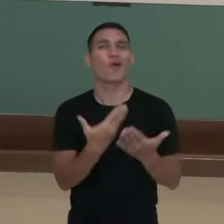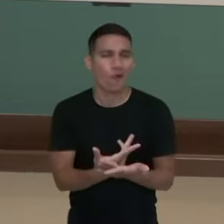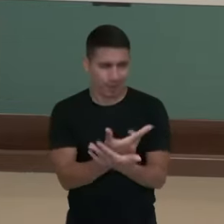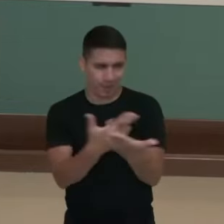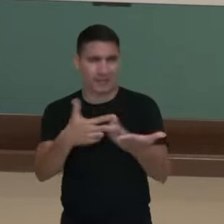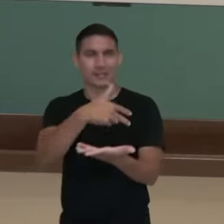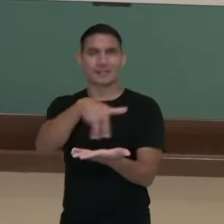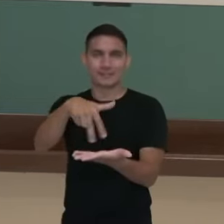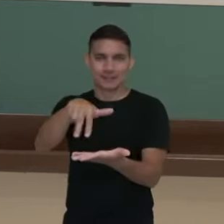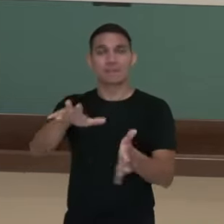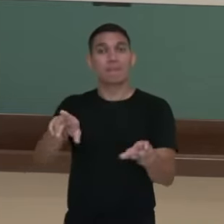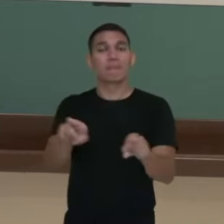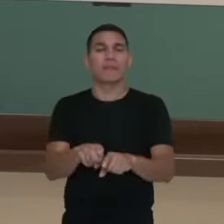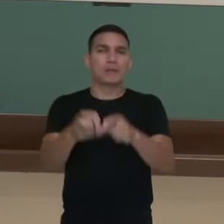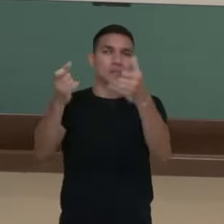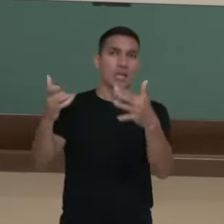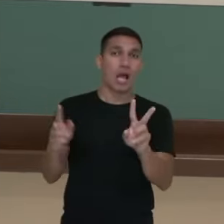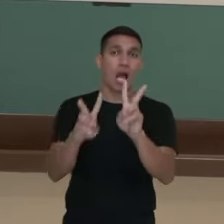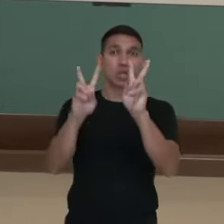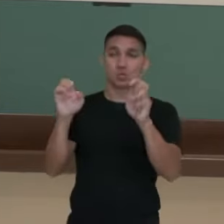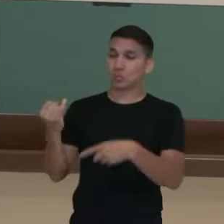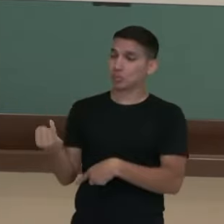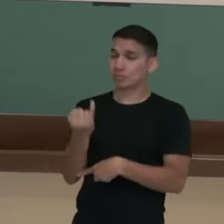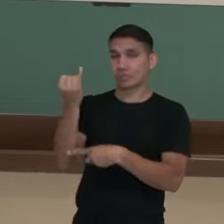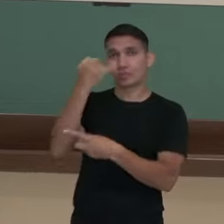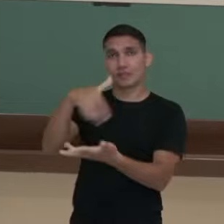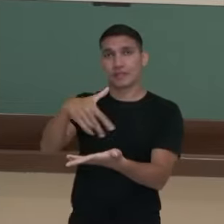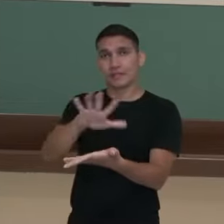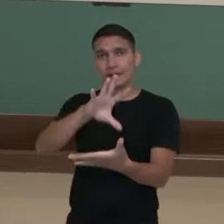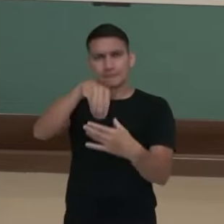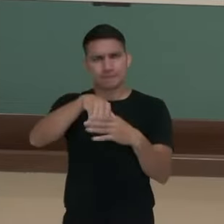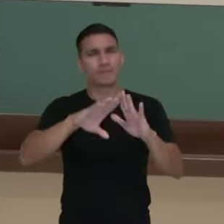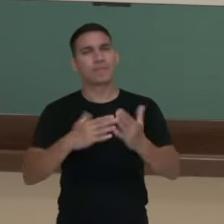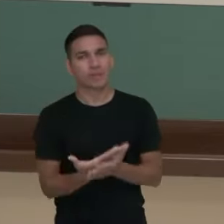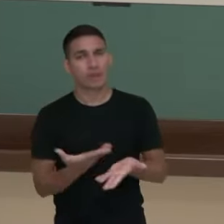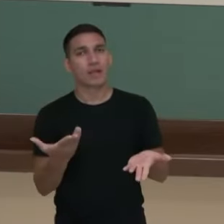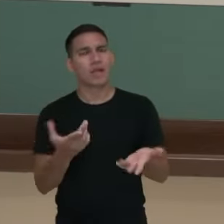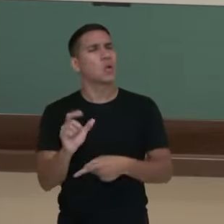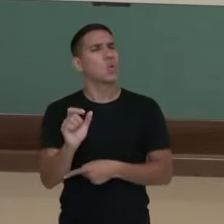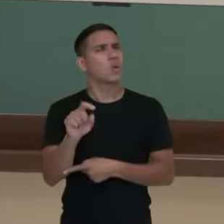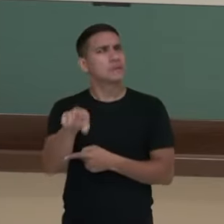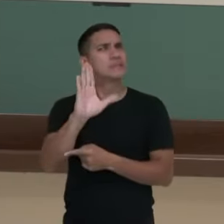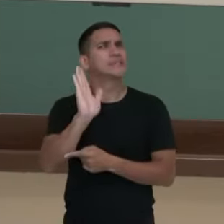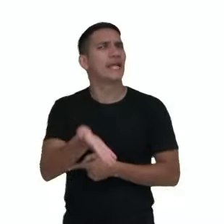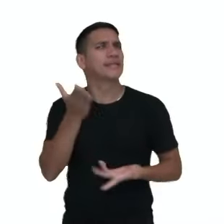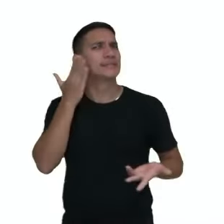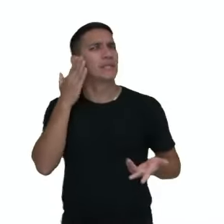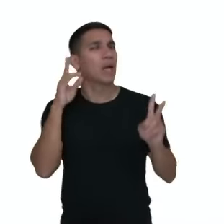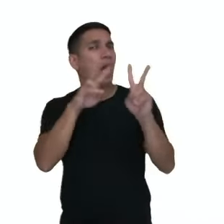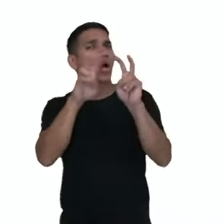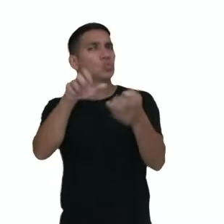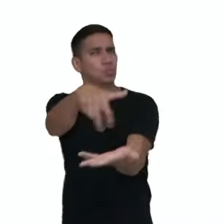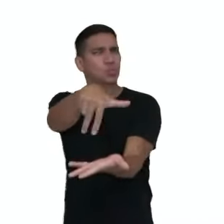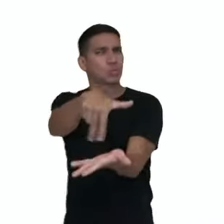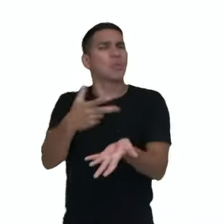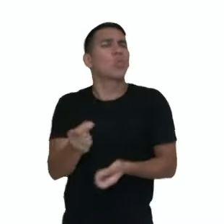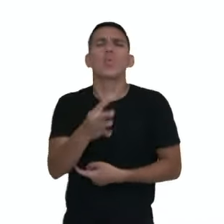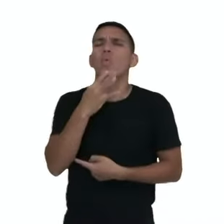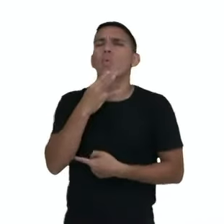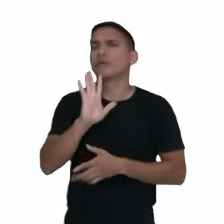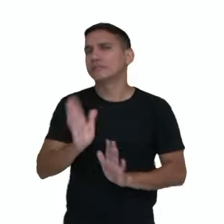também da importância da dança na escola. E aí, o que você já sabe sobre a dança? O que você já